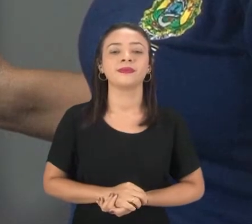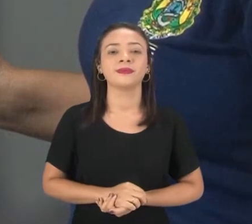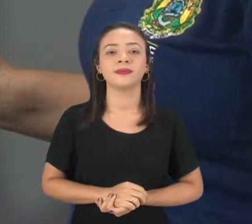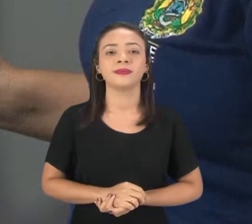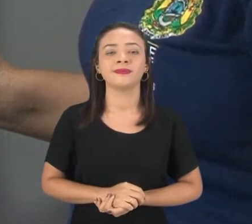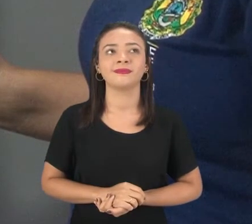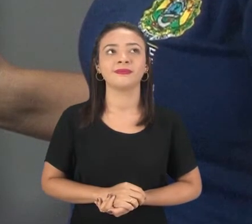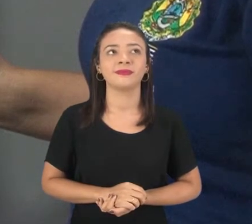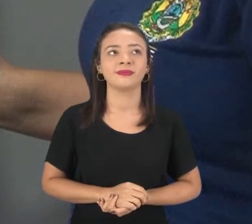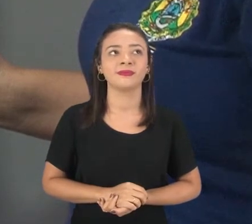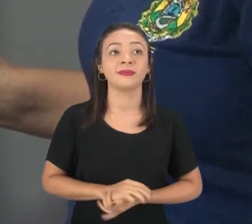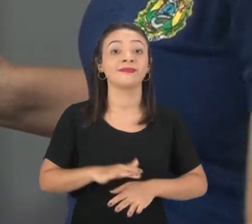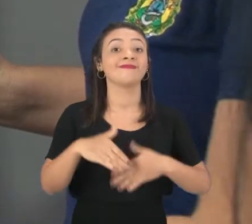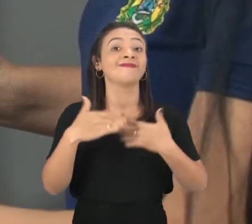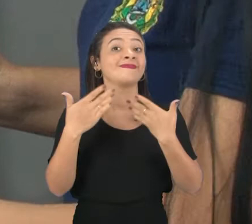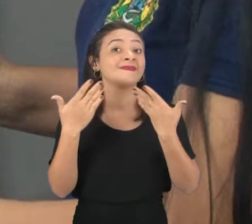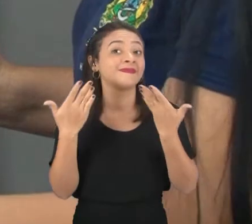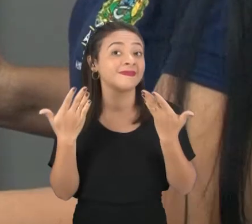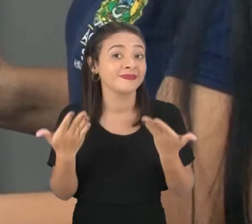51